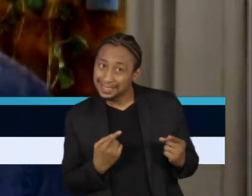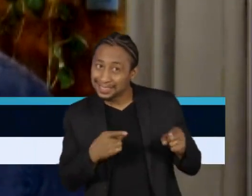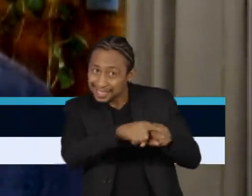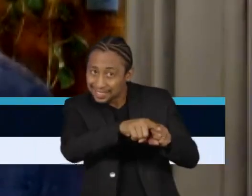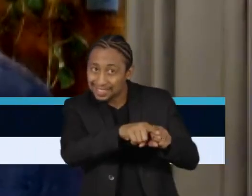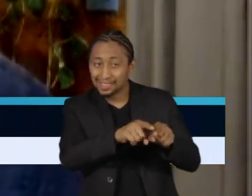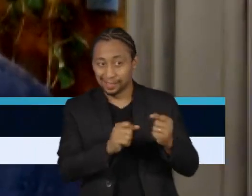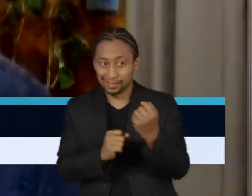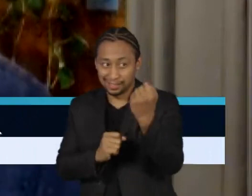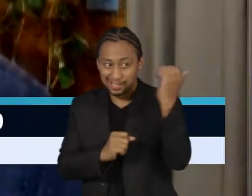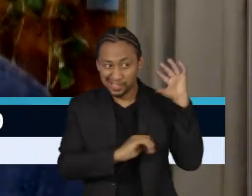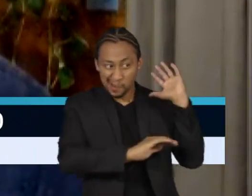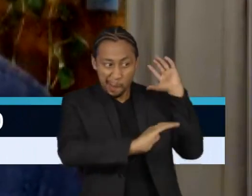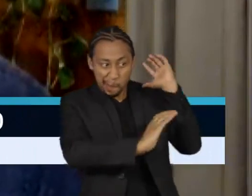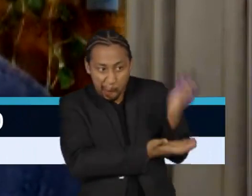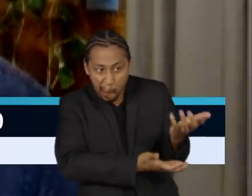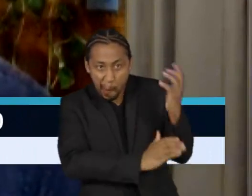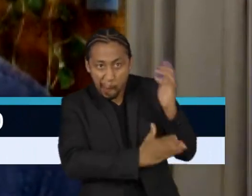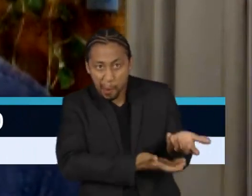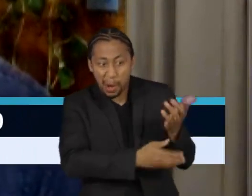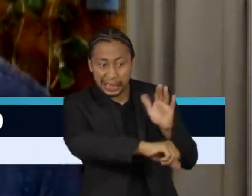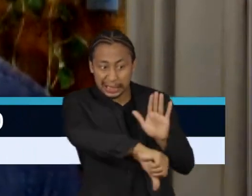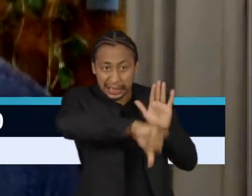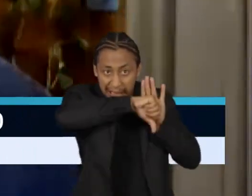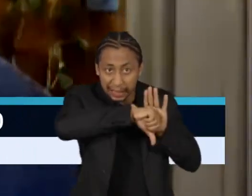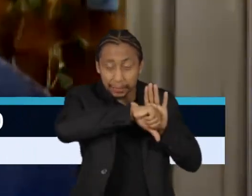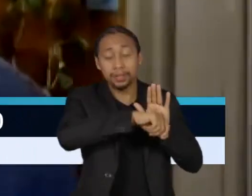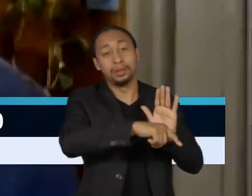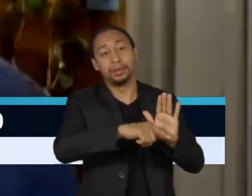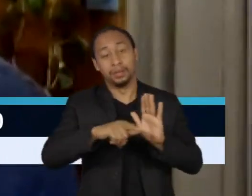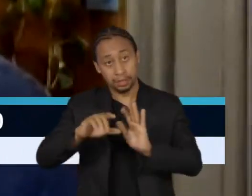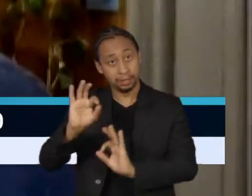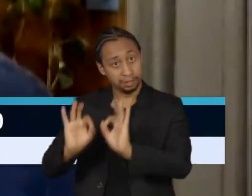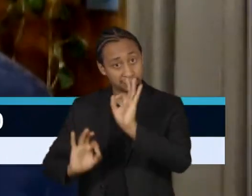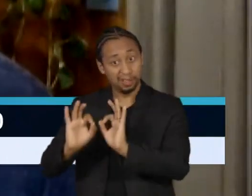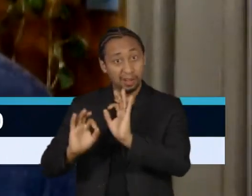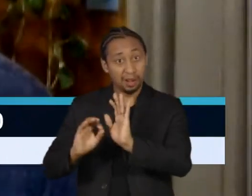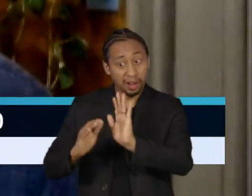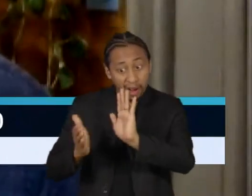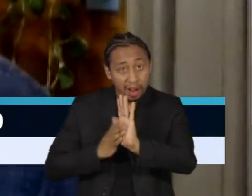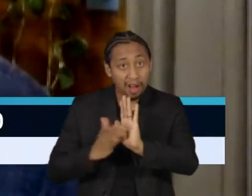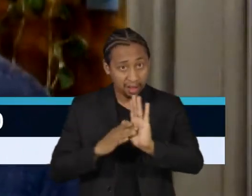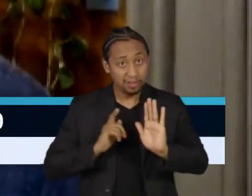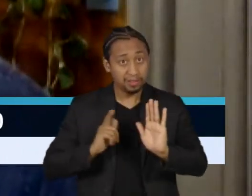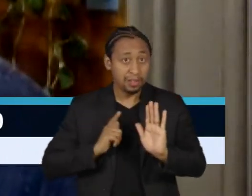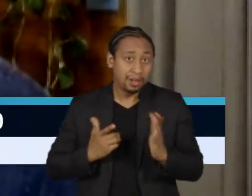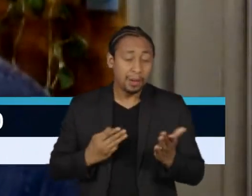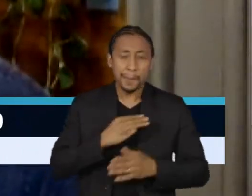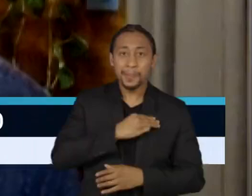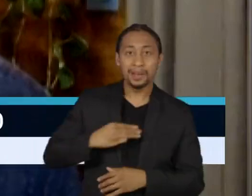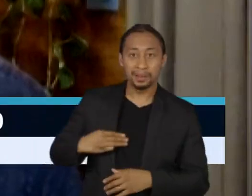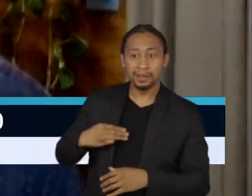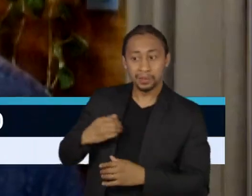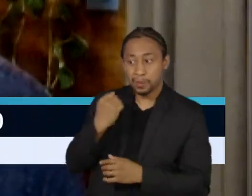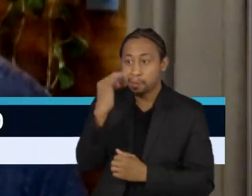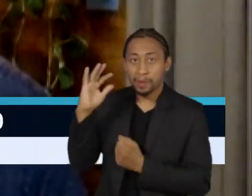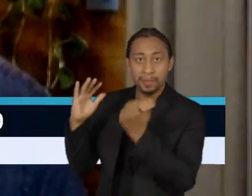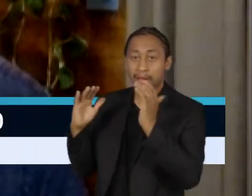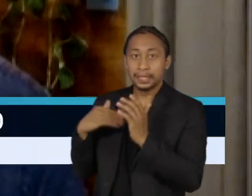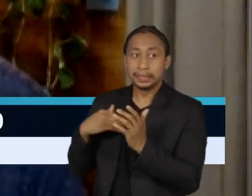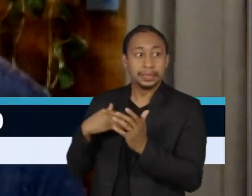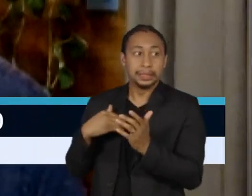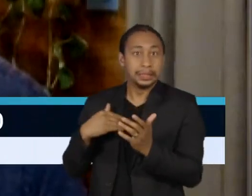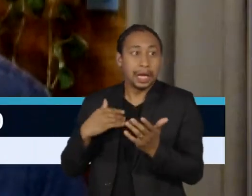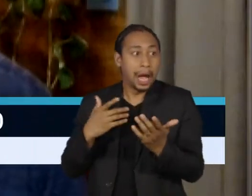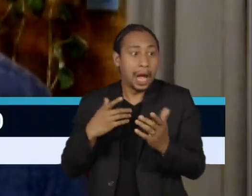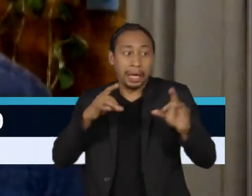ambiental foi fruto de um projeto. Não à toa a gente tem um ex-ministro do Meio Ambiente que precisou sair correndo do cargo para não ser preso, porque, segundo a